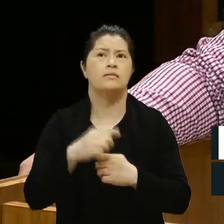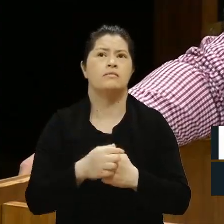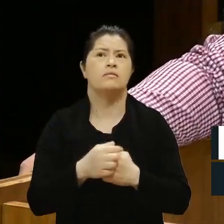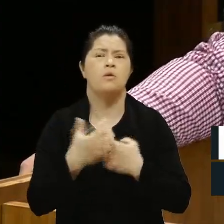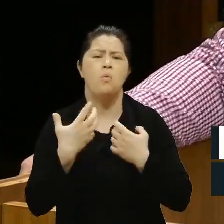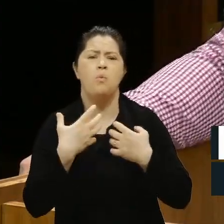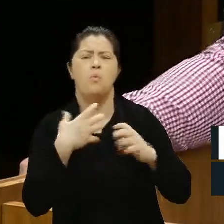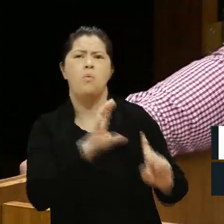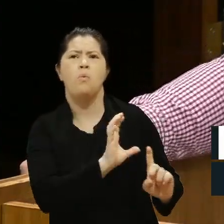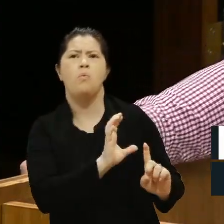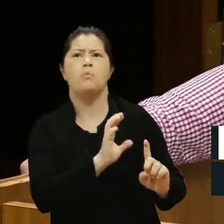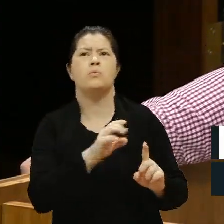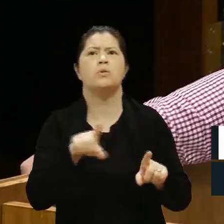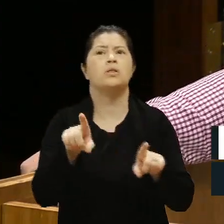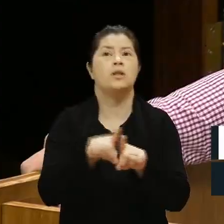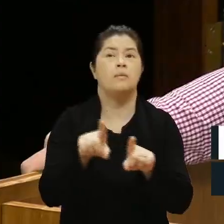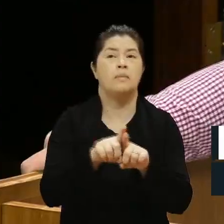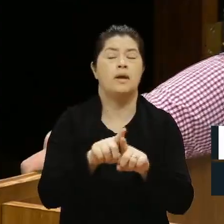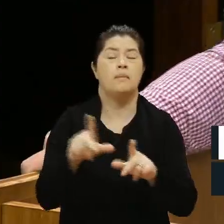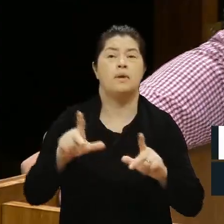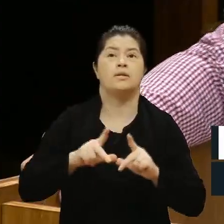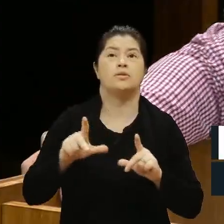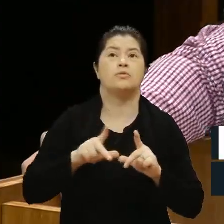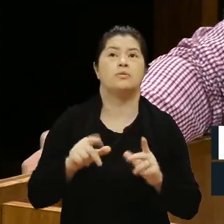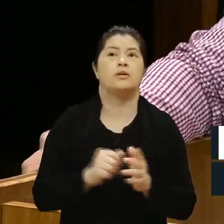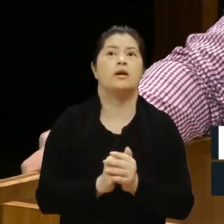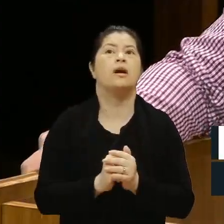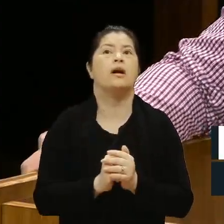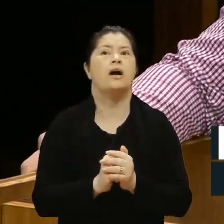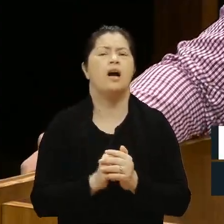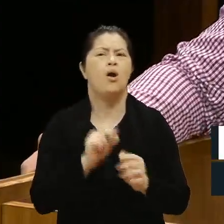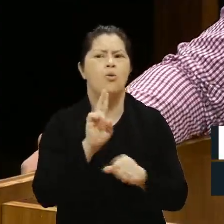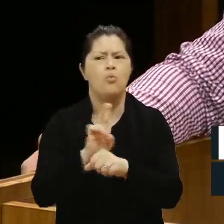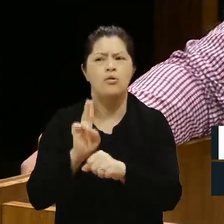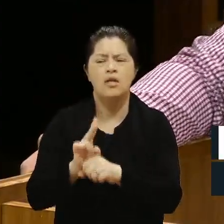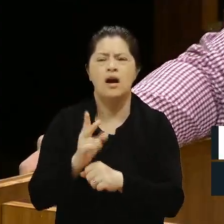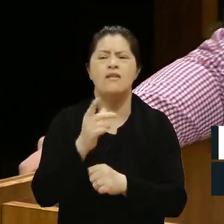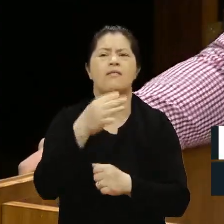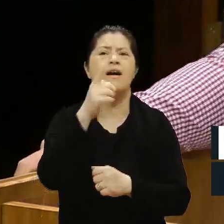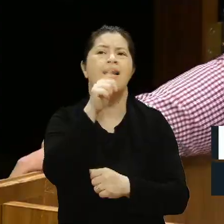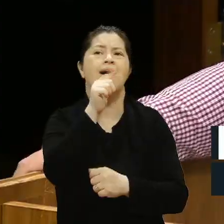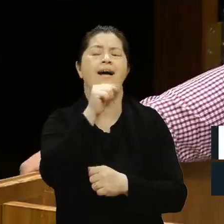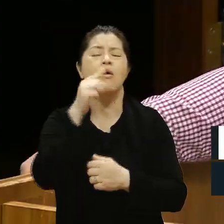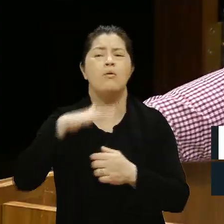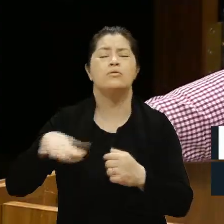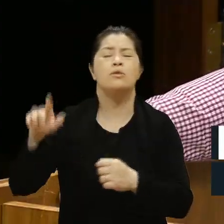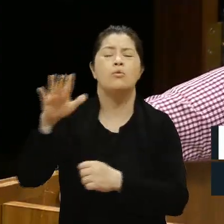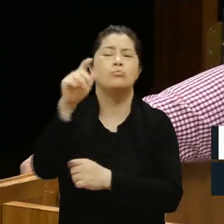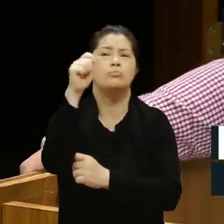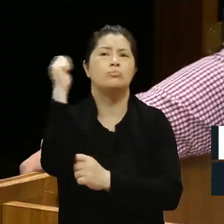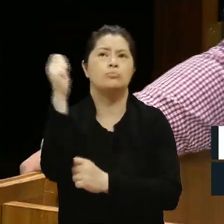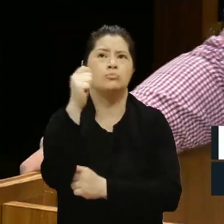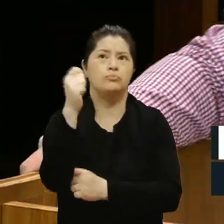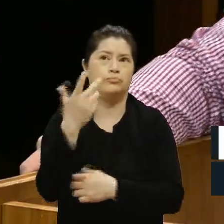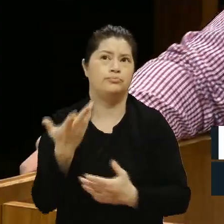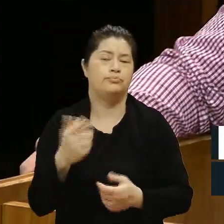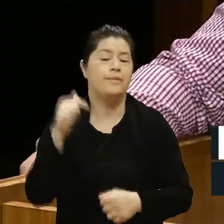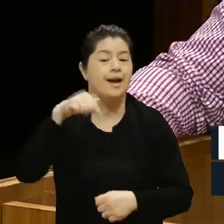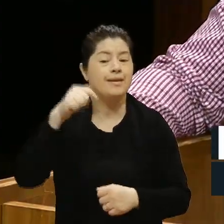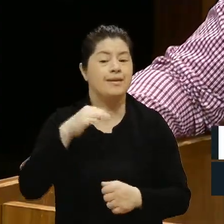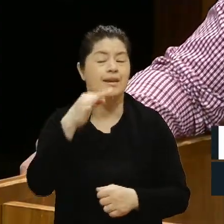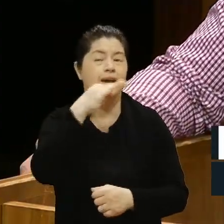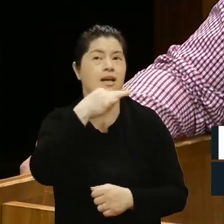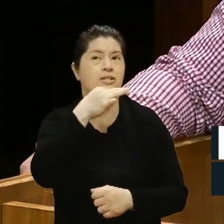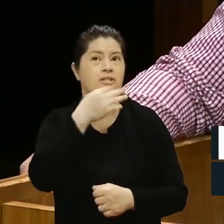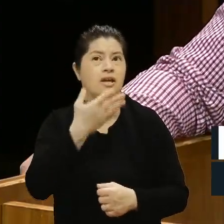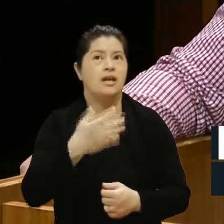a privatização de uma autarquia que cuidava da água do estado do Rio Grande do Sul. Aqui em